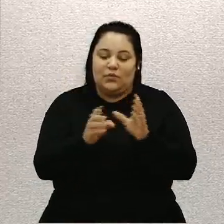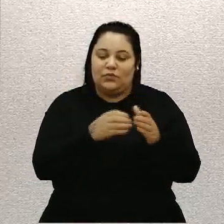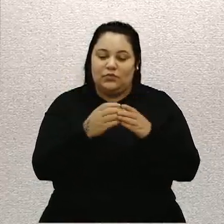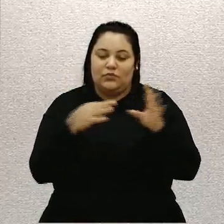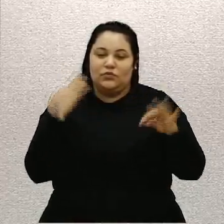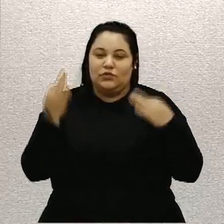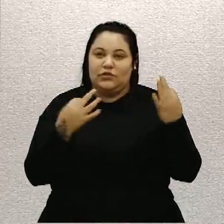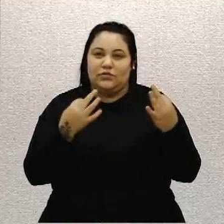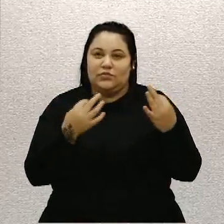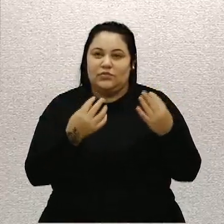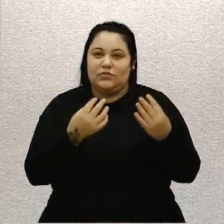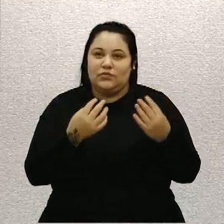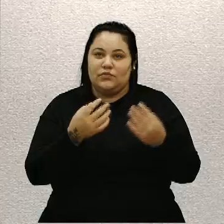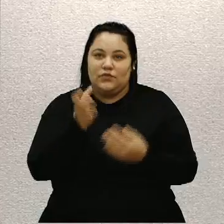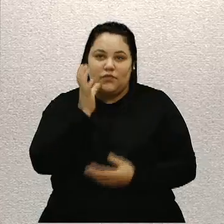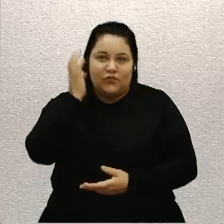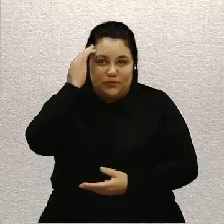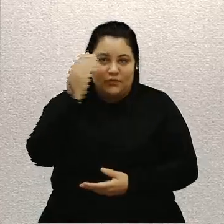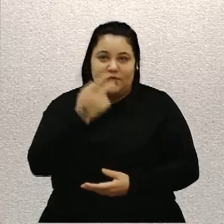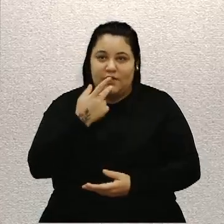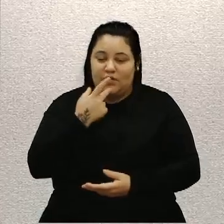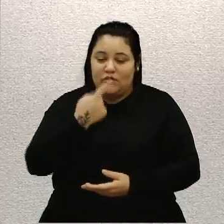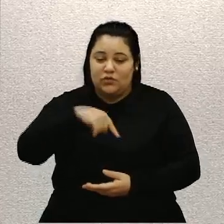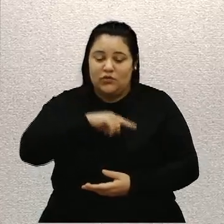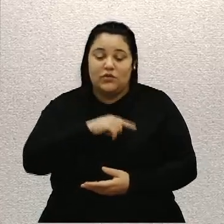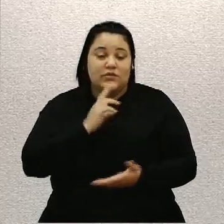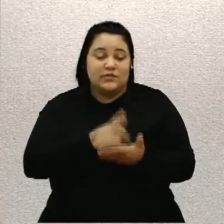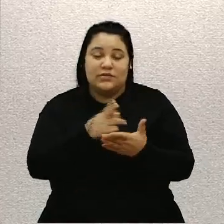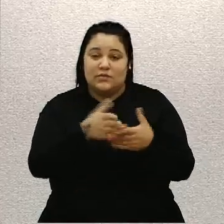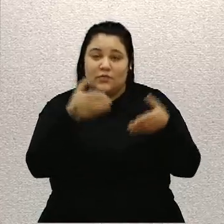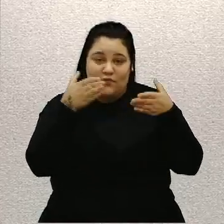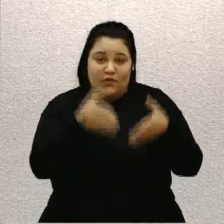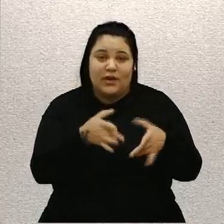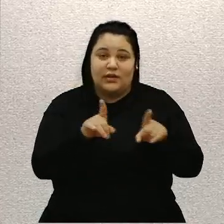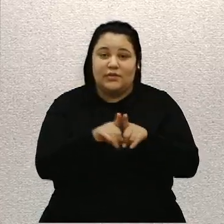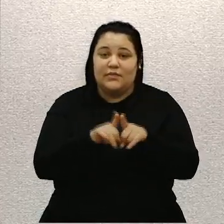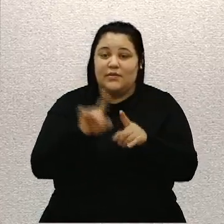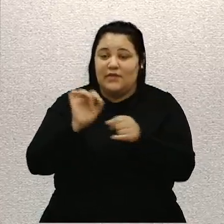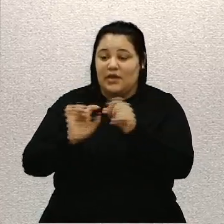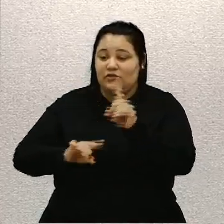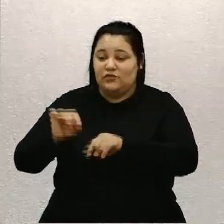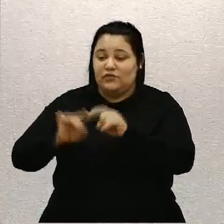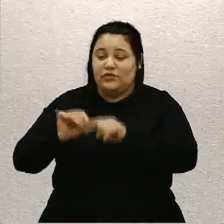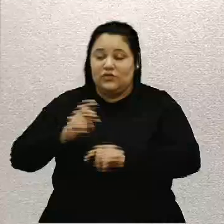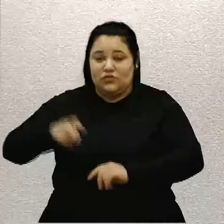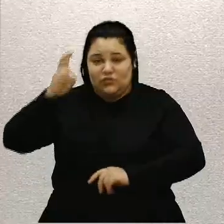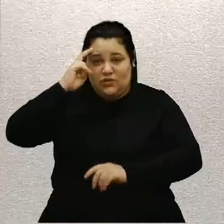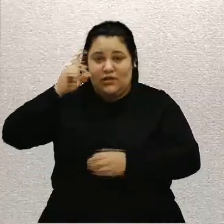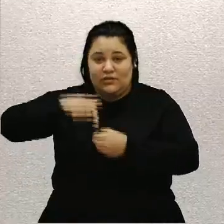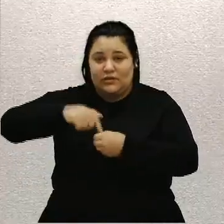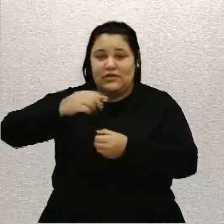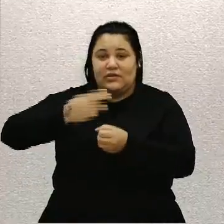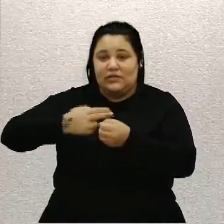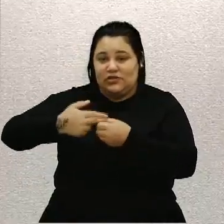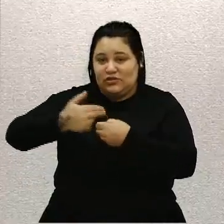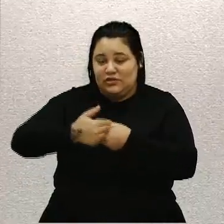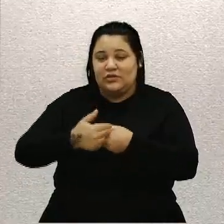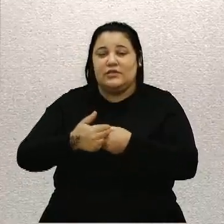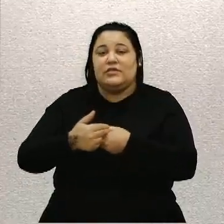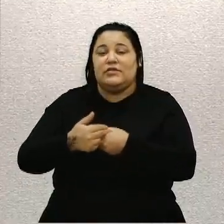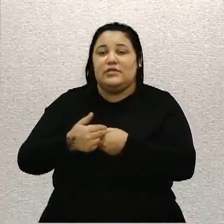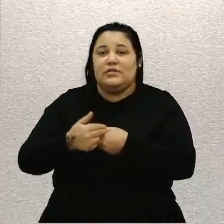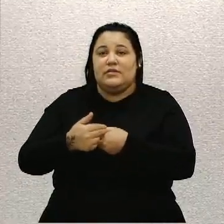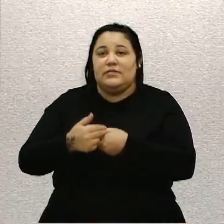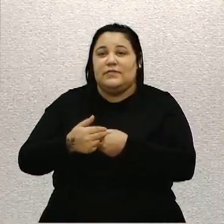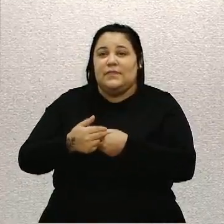falou. Estaremos, sim, sempre muito atentos para atividades culturais na cidade de Caxias do Sul, tentando auxiliar da melhor